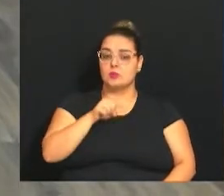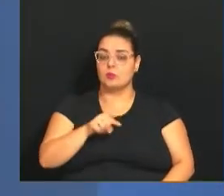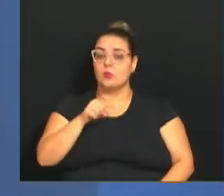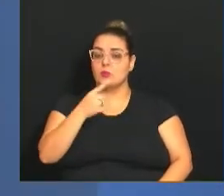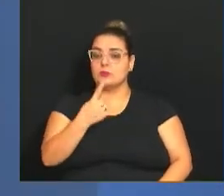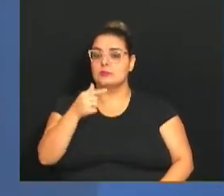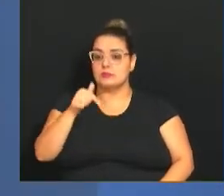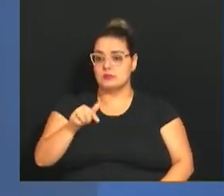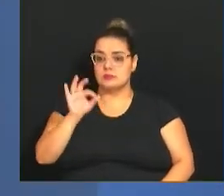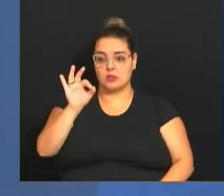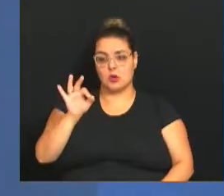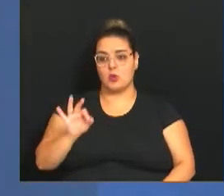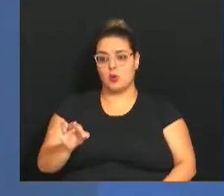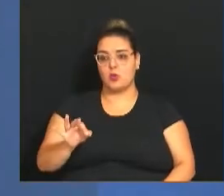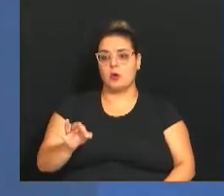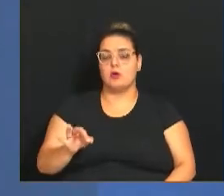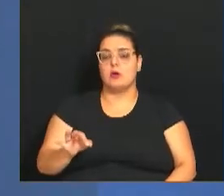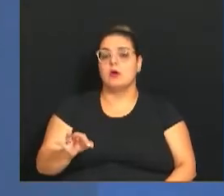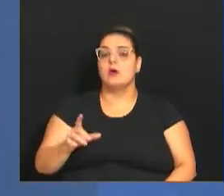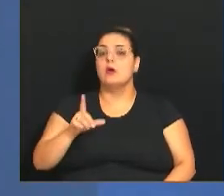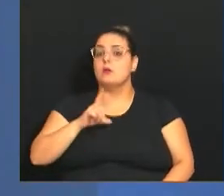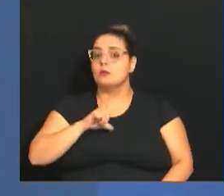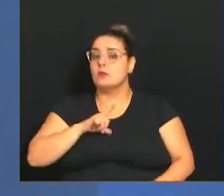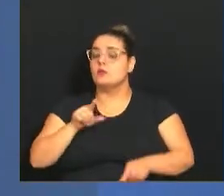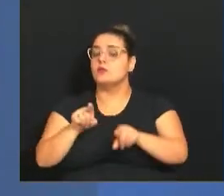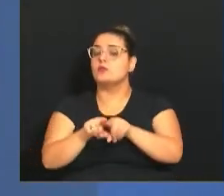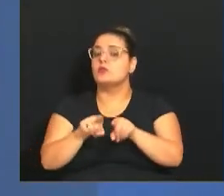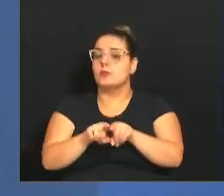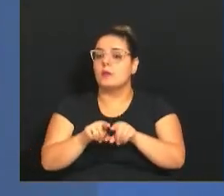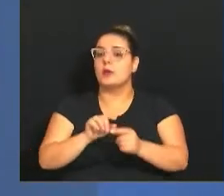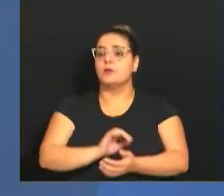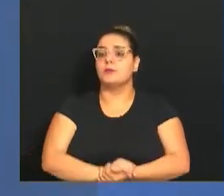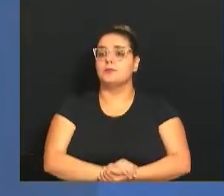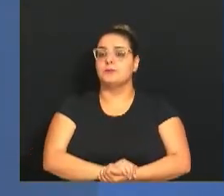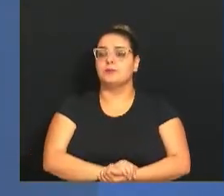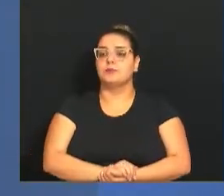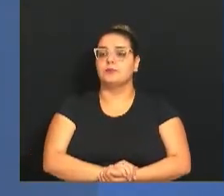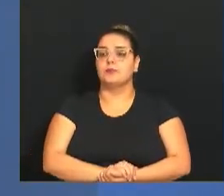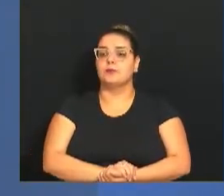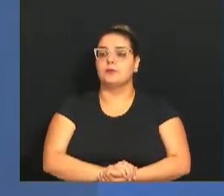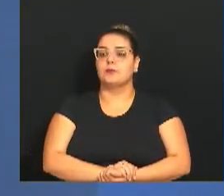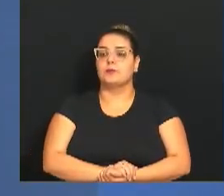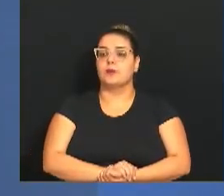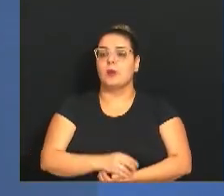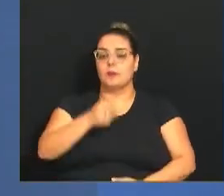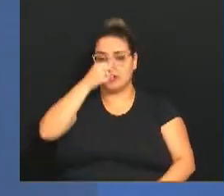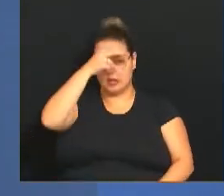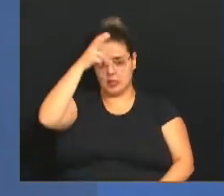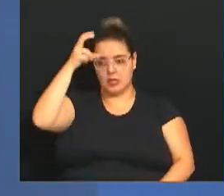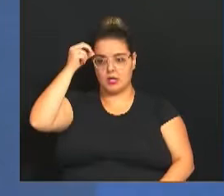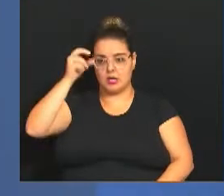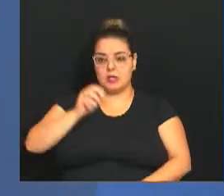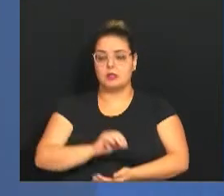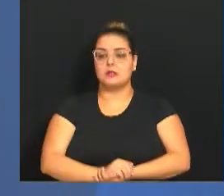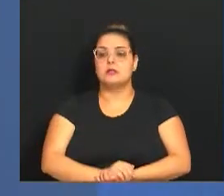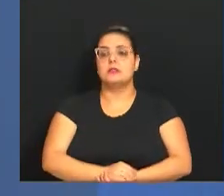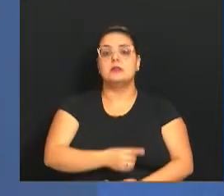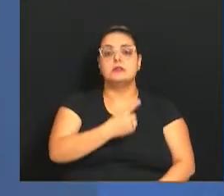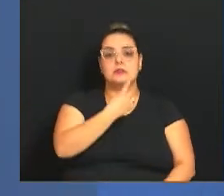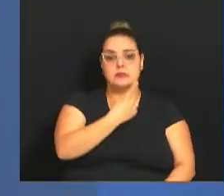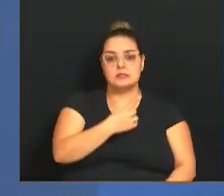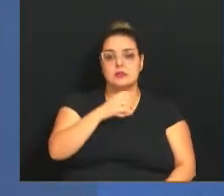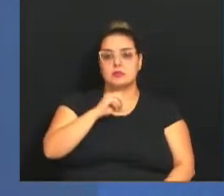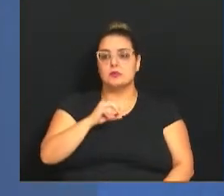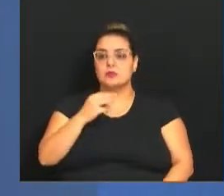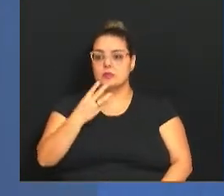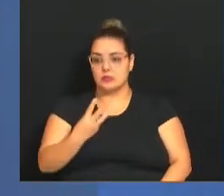61,17%, levando em consideração que, de acordo com o boletim enviado pela Prefeitura, nós temos 103 leitos